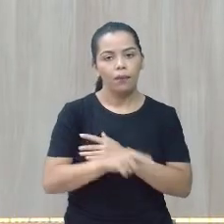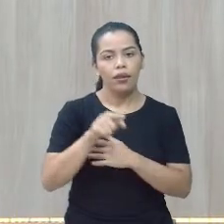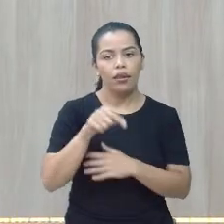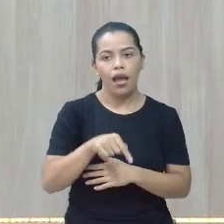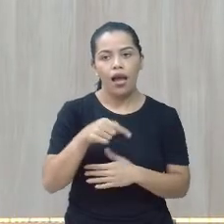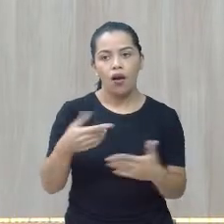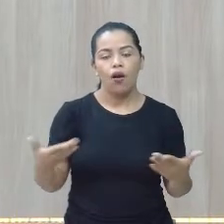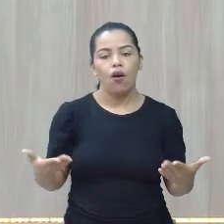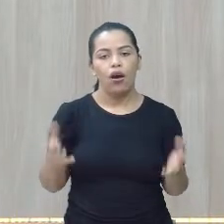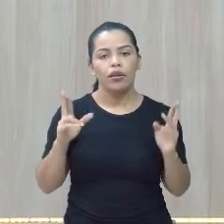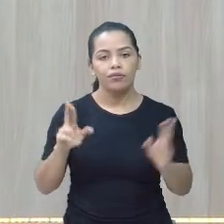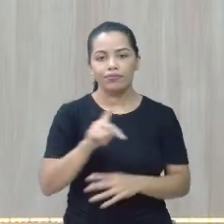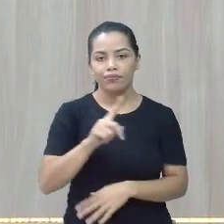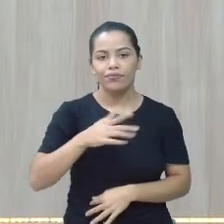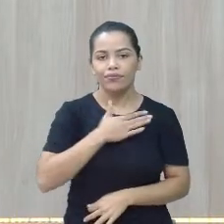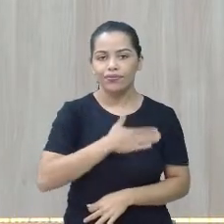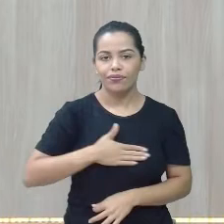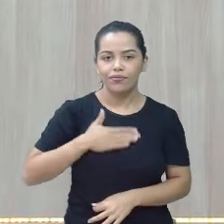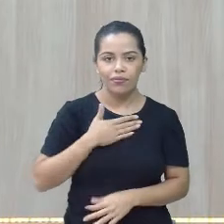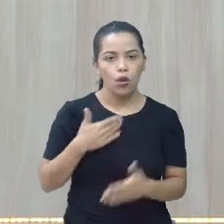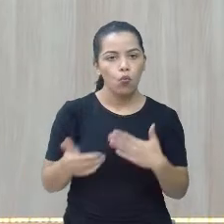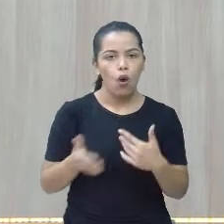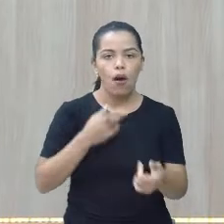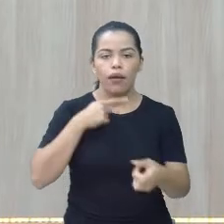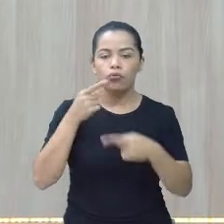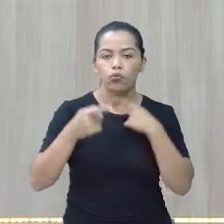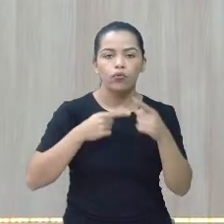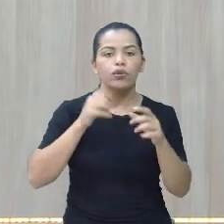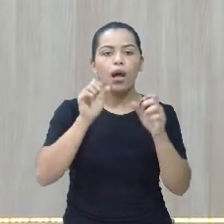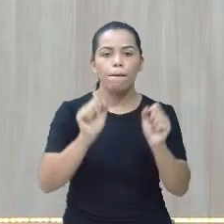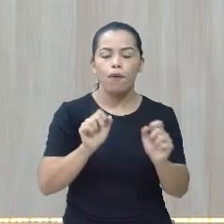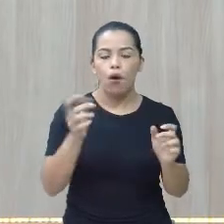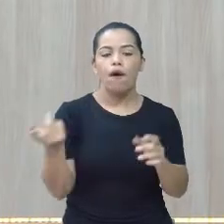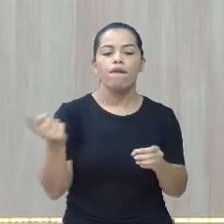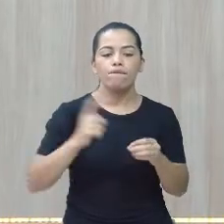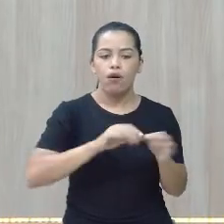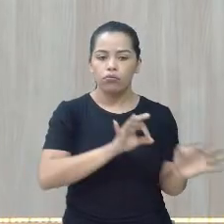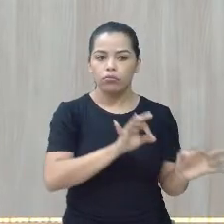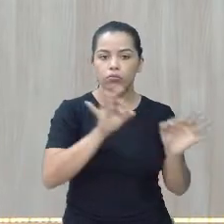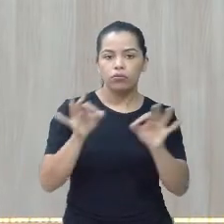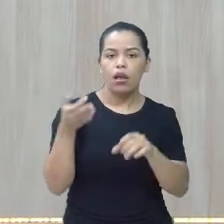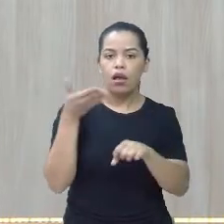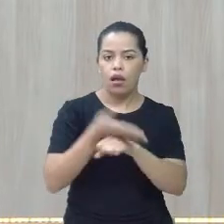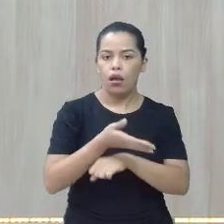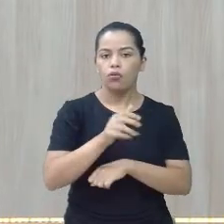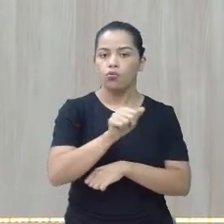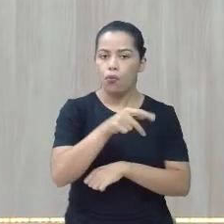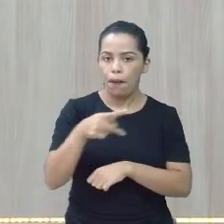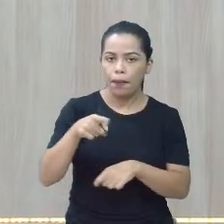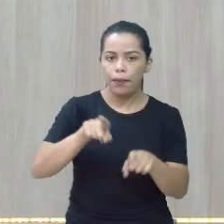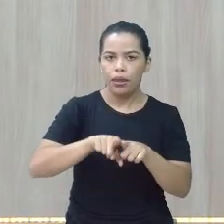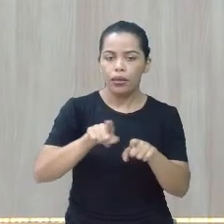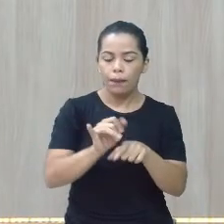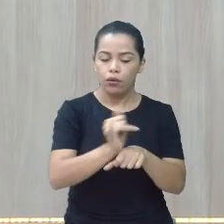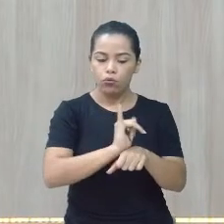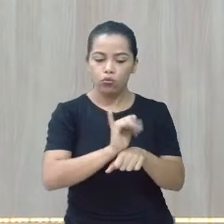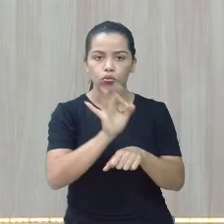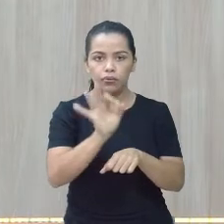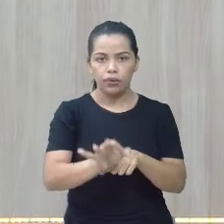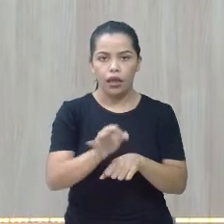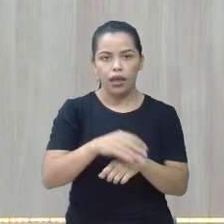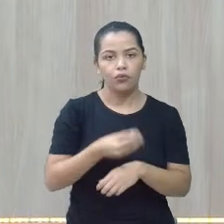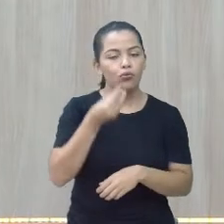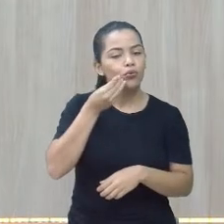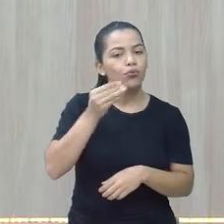vocês tenham gostado. Qualquer dúvida vocês podem voltar no conteúdo que fica disponível no app e no canal no YouTube, tá certo?